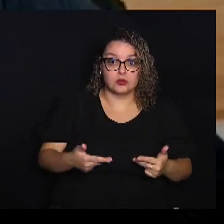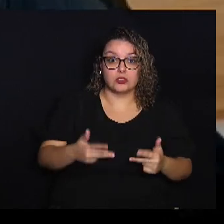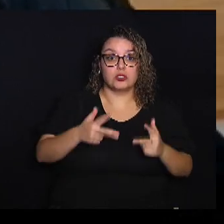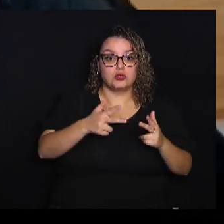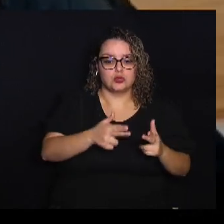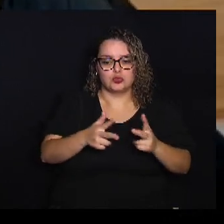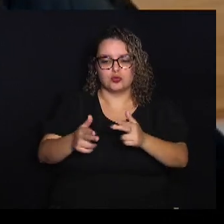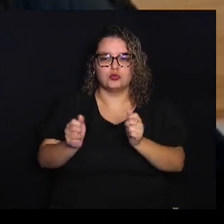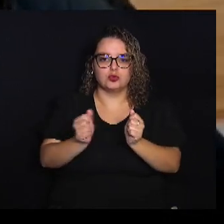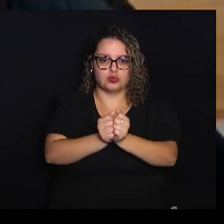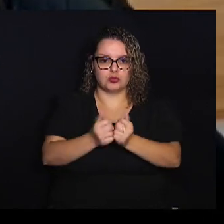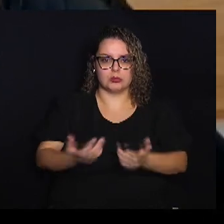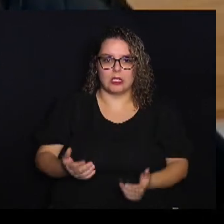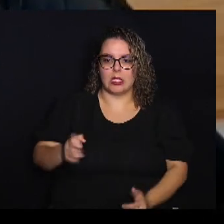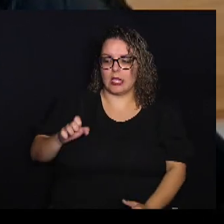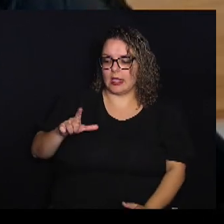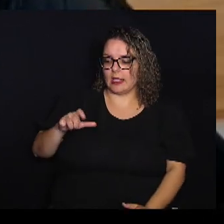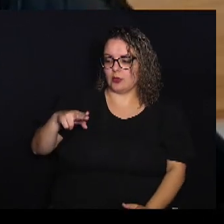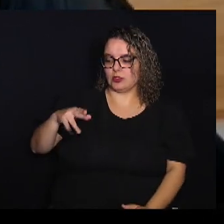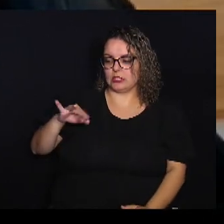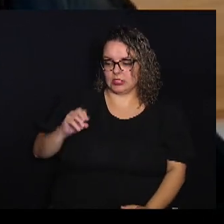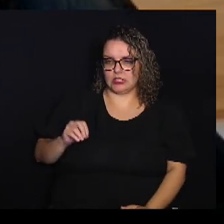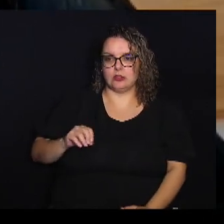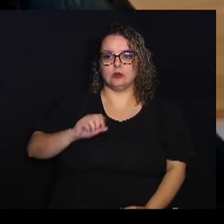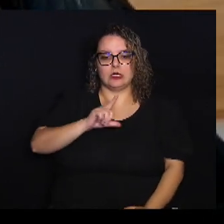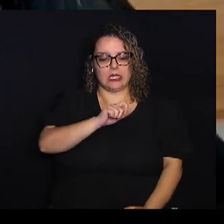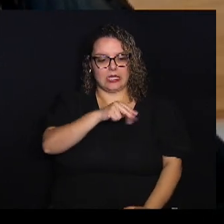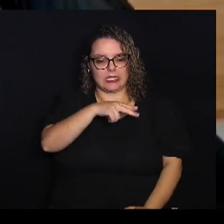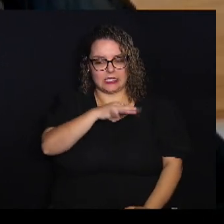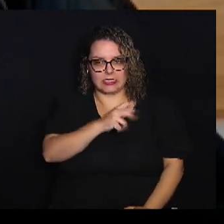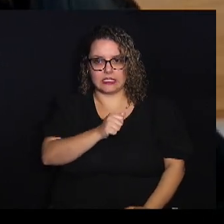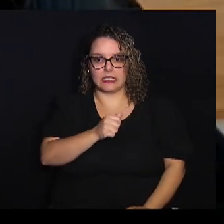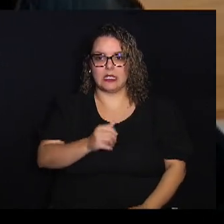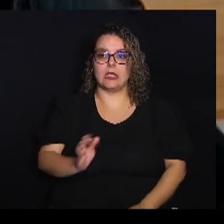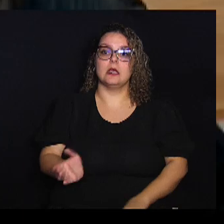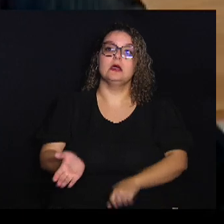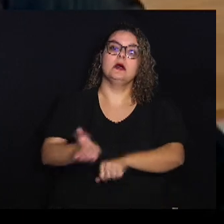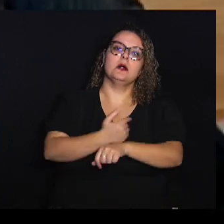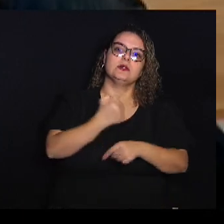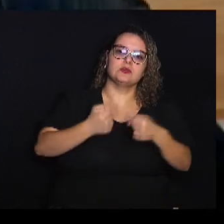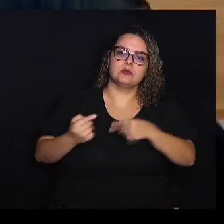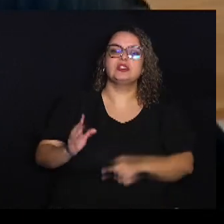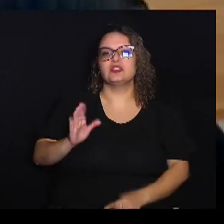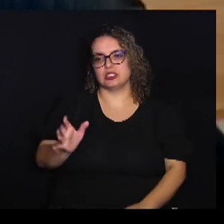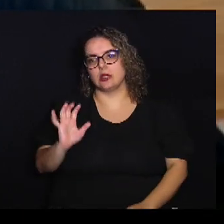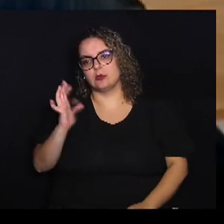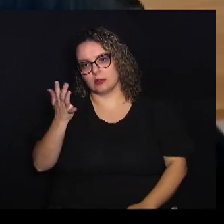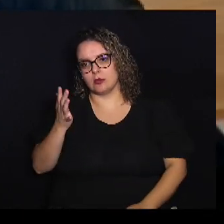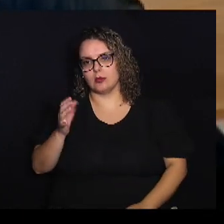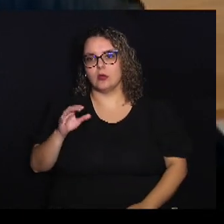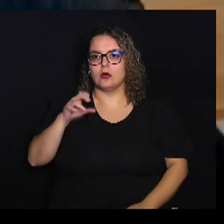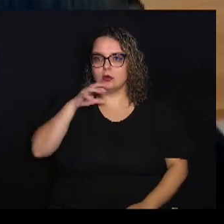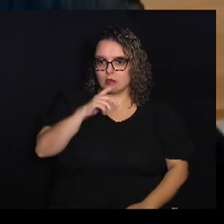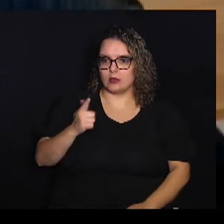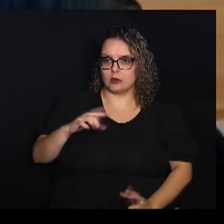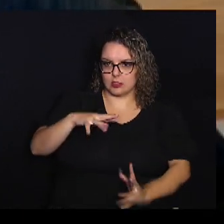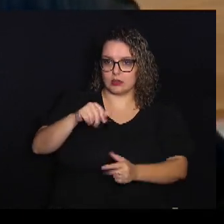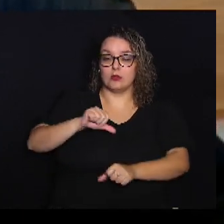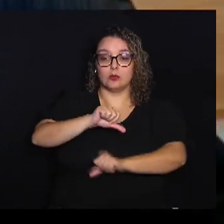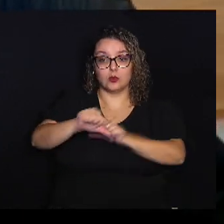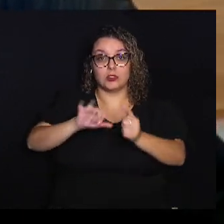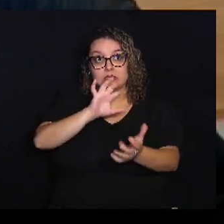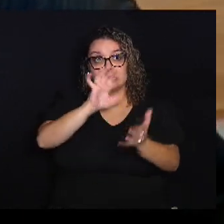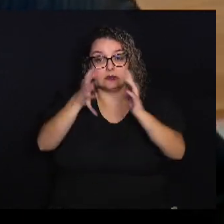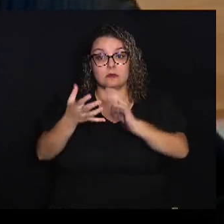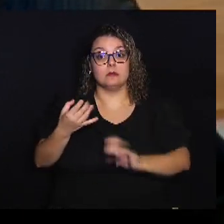tempo. O El Niño e a Laninha já ocorria antes de nós debatermos sobre, por exemplo, o aquecimento global e mudanças climáticas.